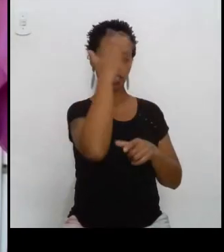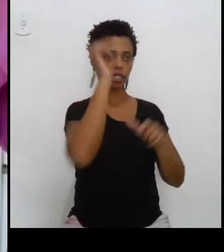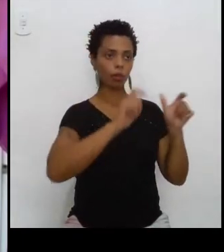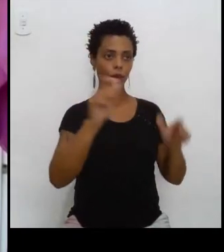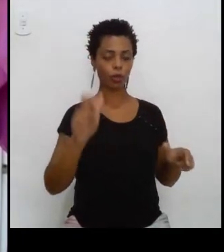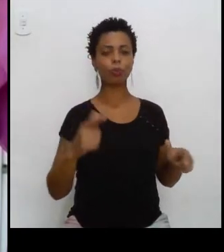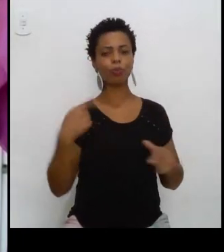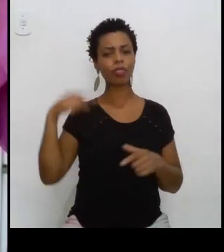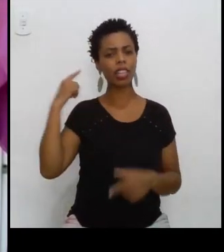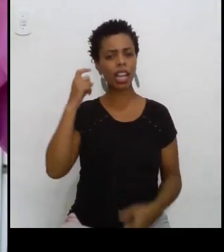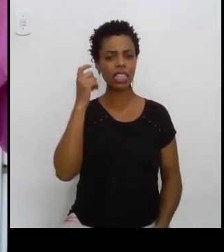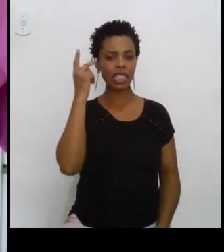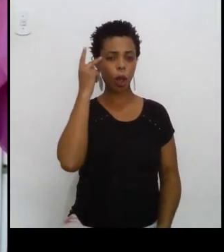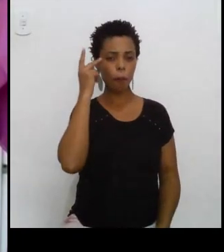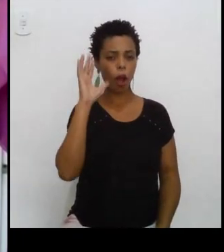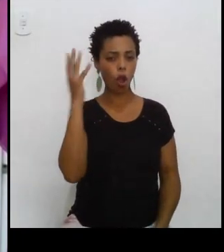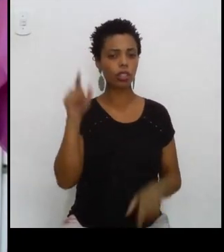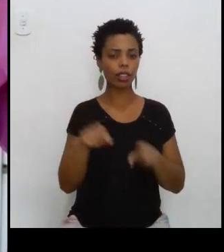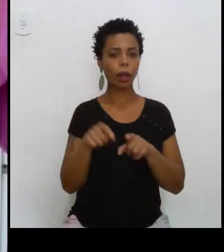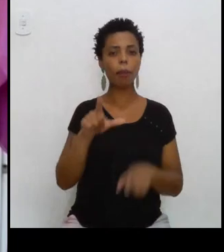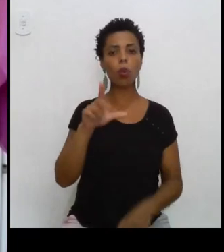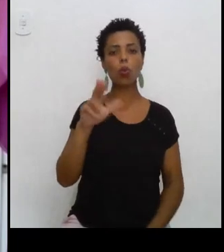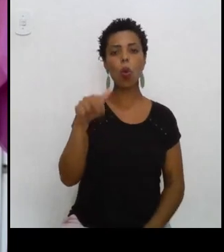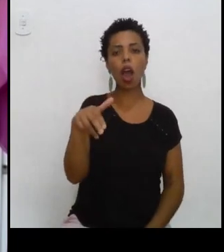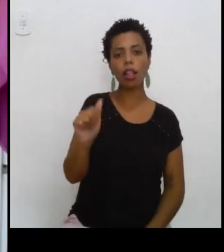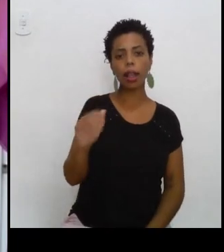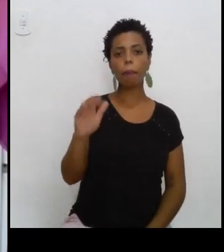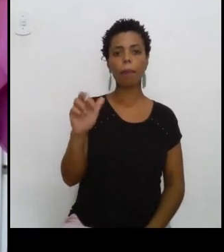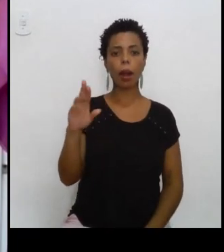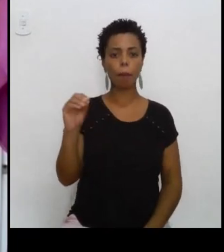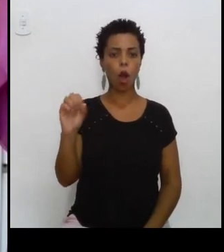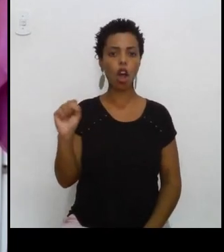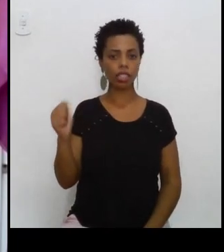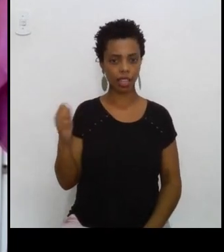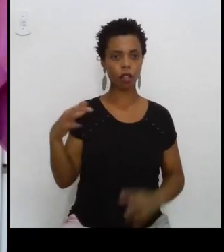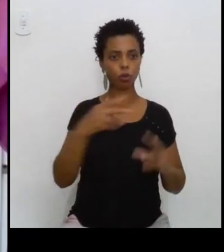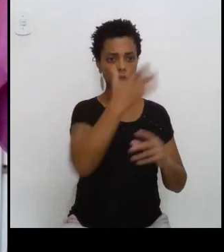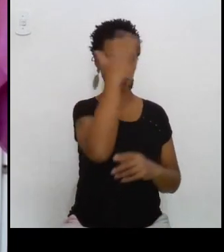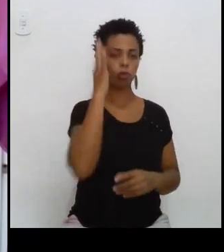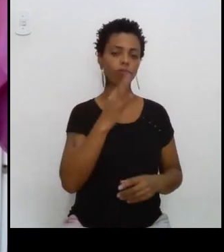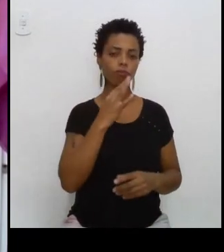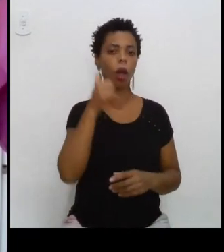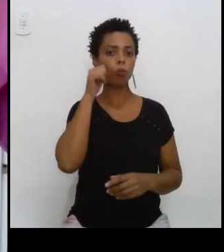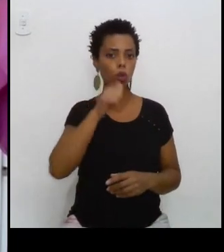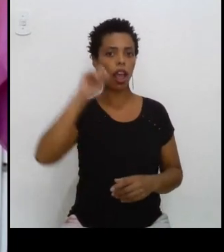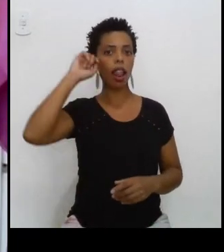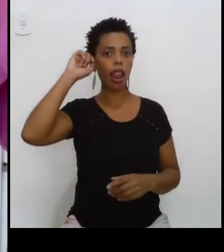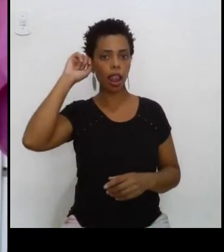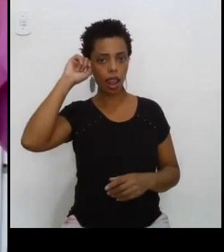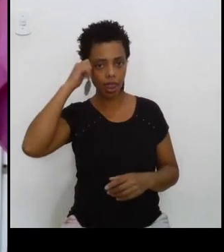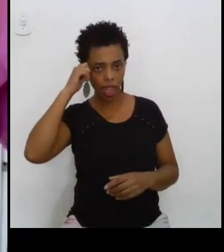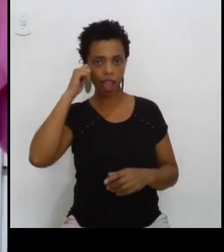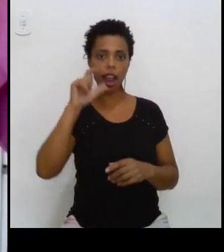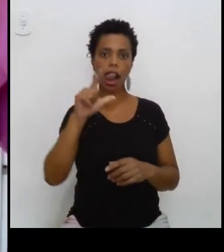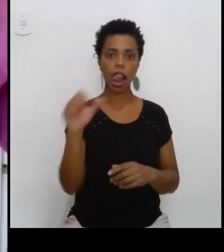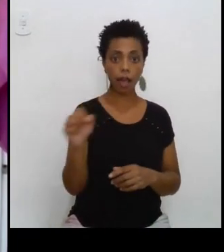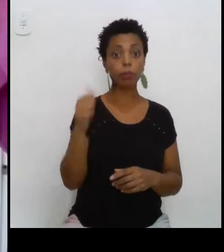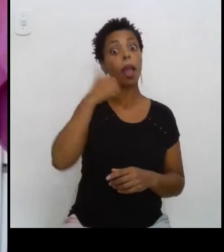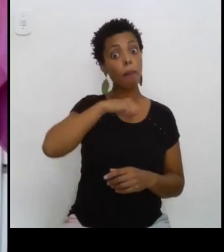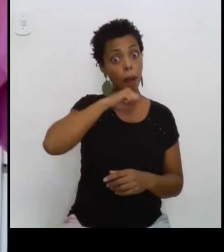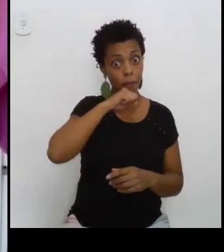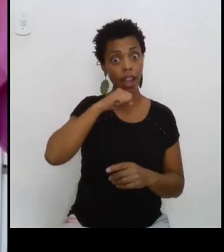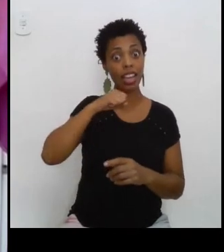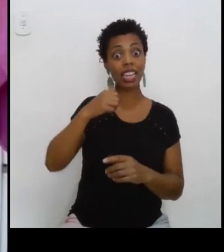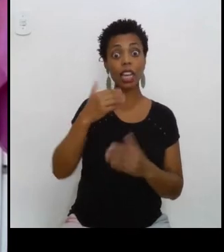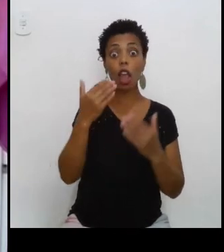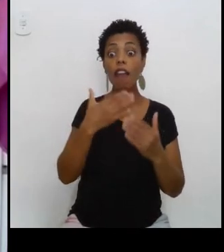em São Paulo também caso Ana Barbosa que ficou conhecido uma mulher lésbica negra mãe que foi brutalmente espancada na